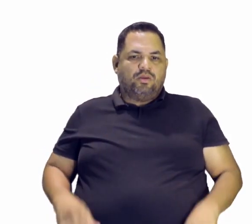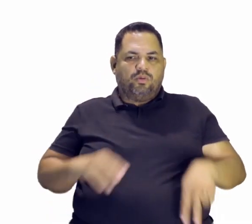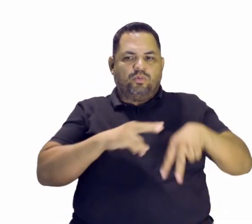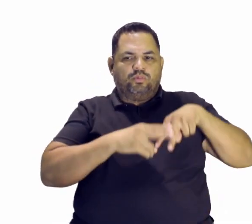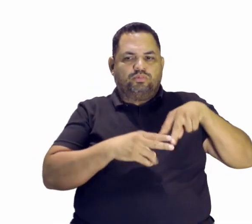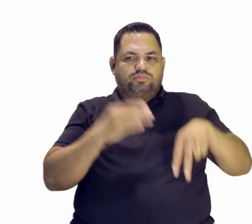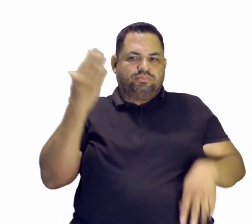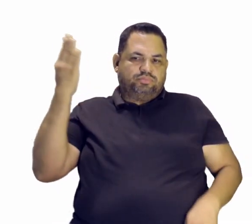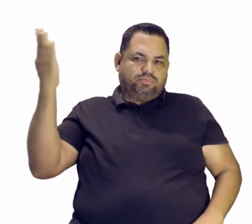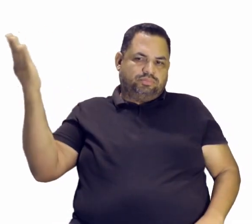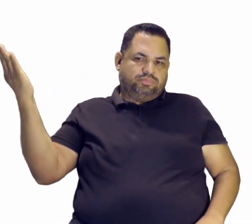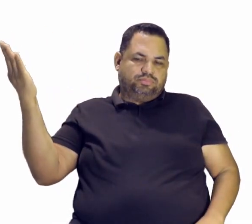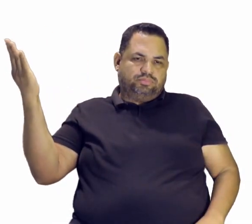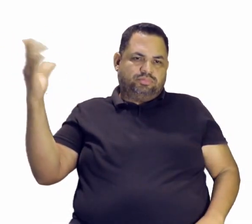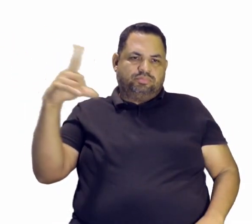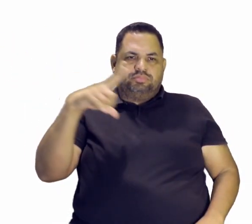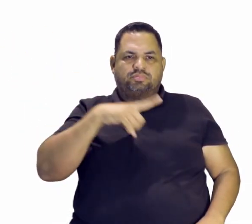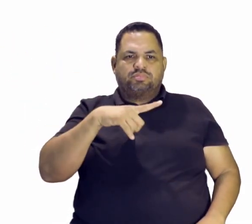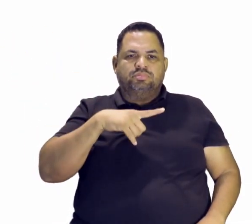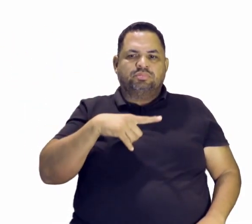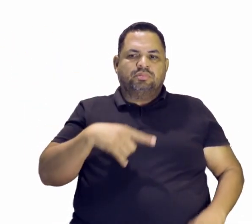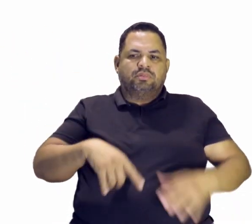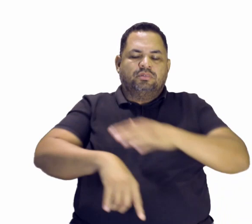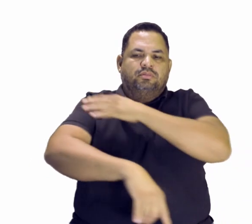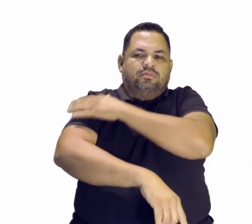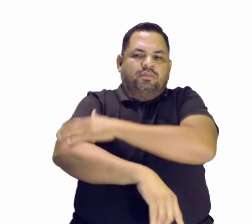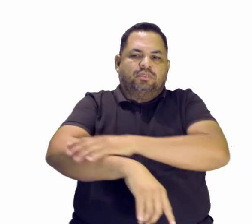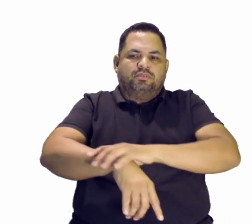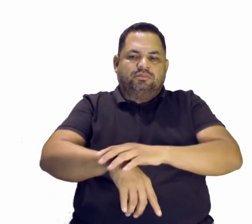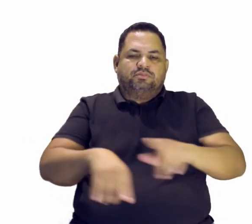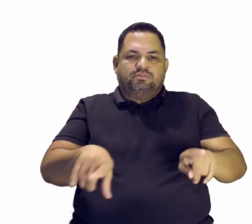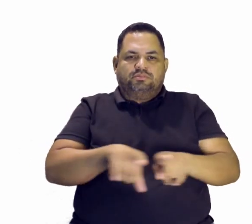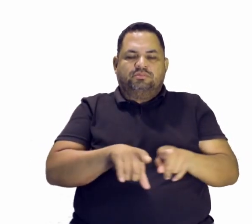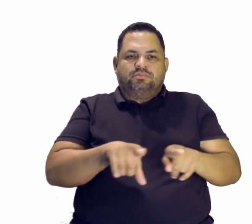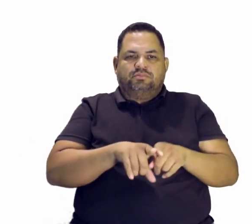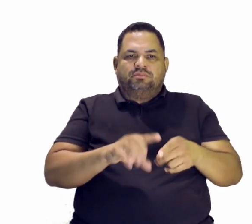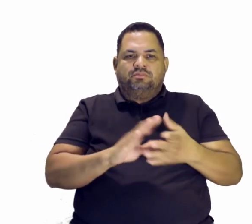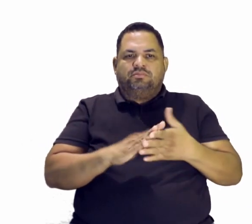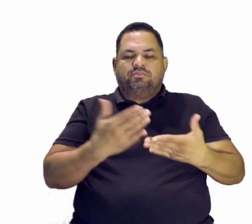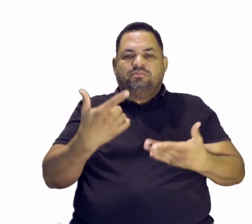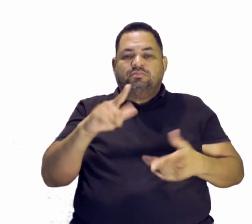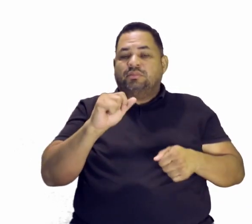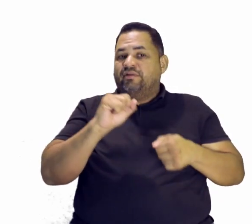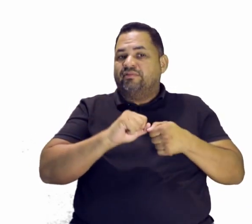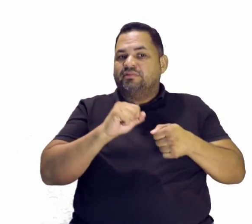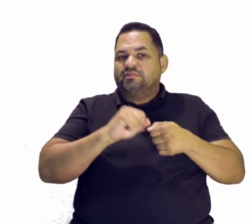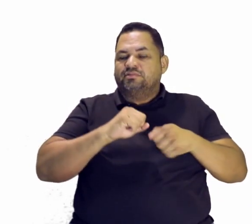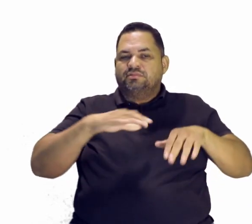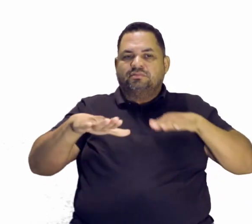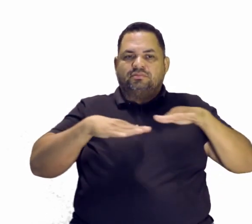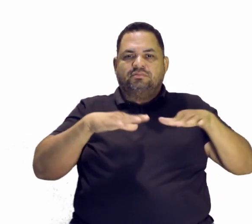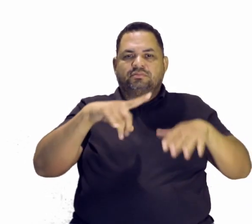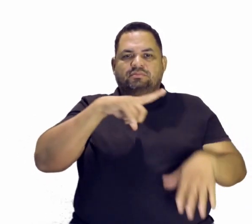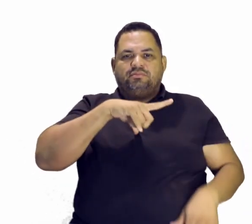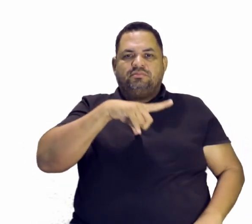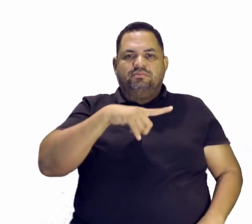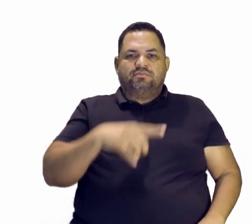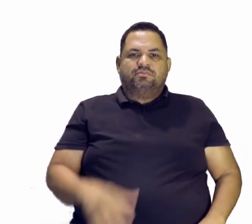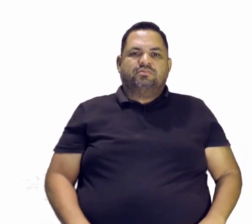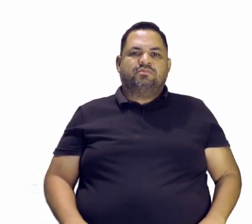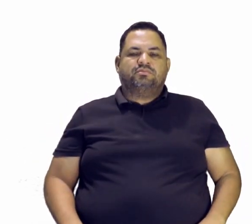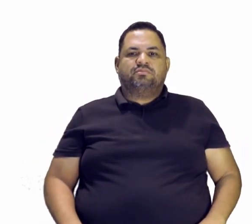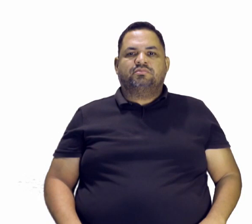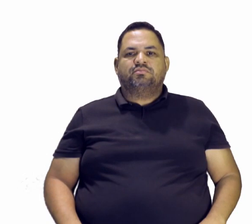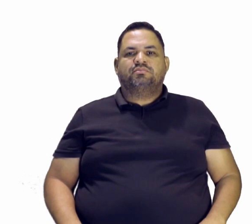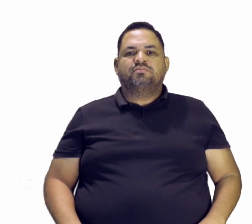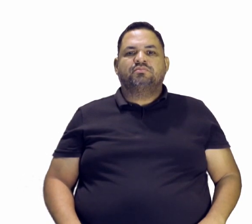indivíduo, tá? Nesses braços que estão estendidos aqui, porém ele não está executando o movimento. Tenho também aqui, por exemplo, nesse movimento